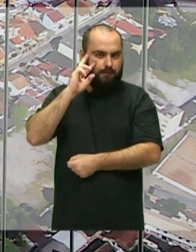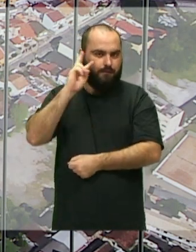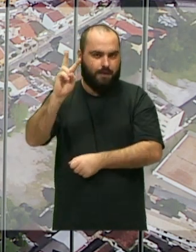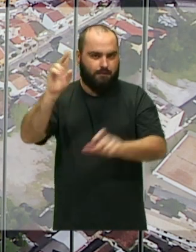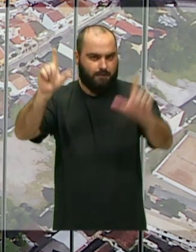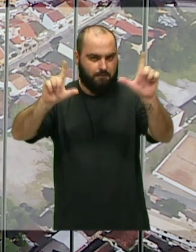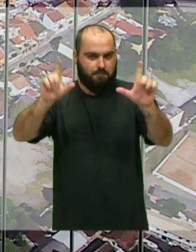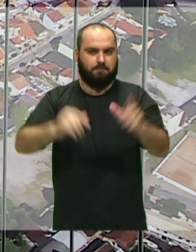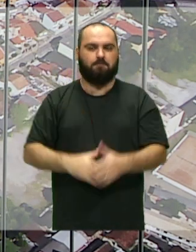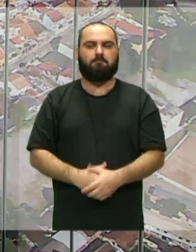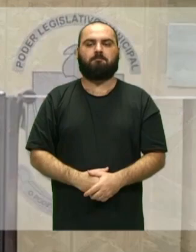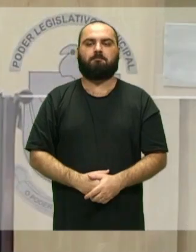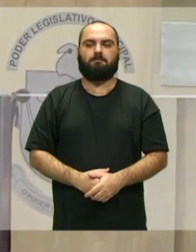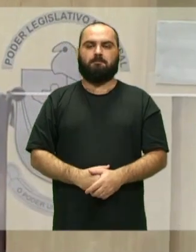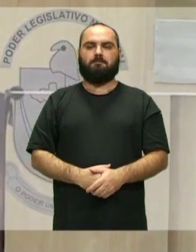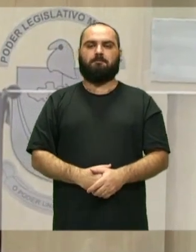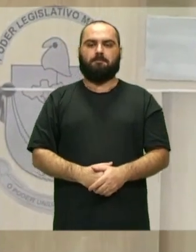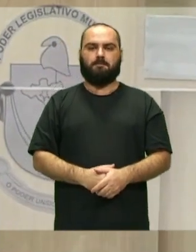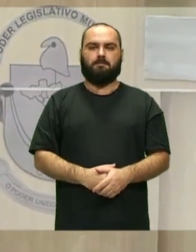reportagem